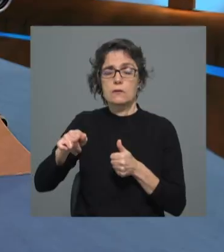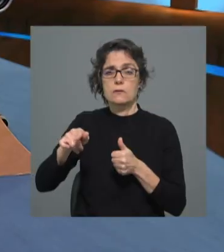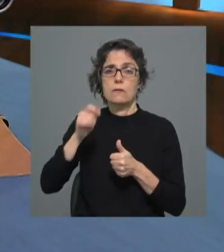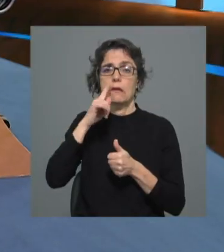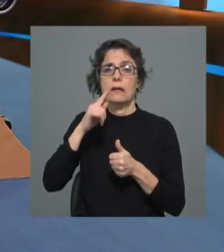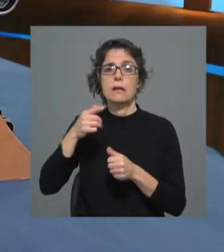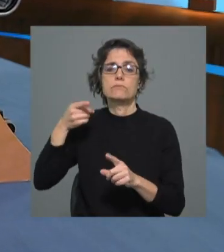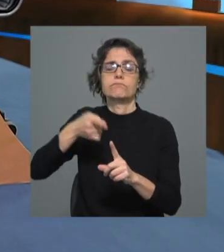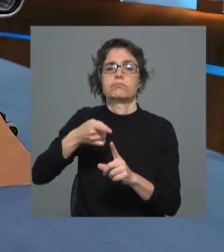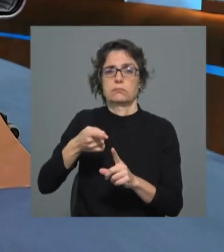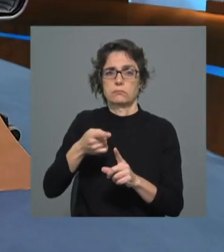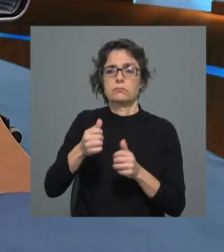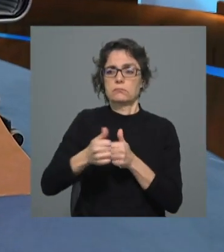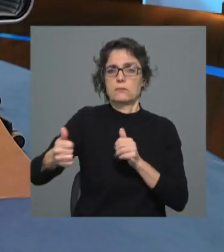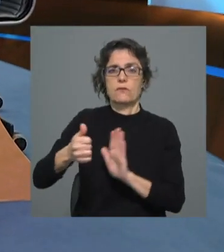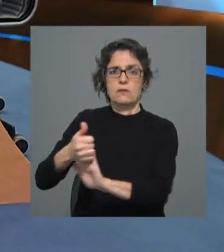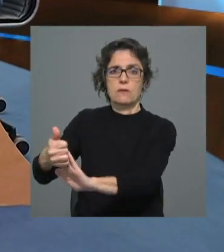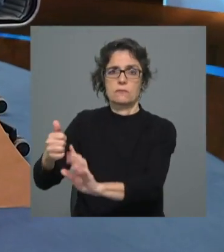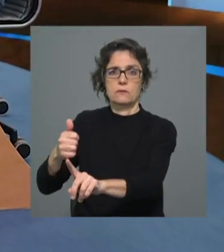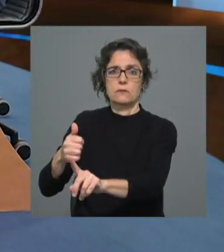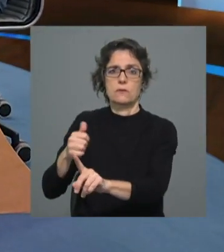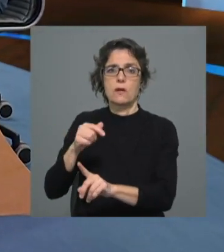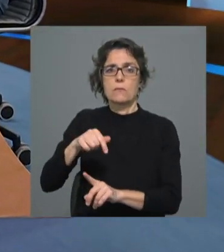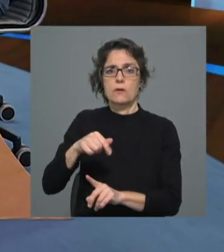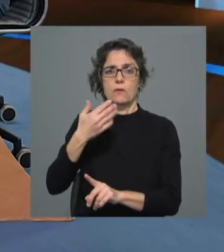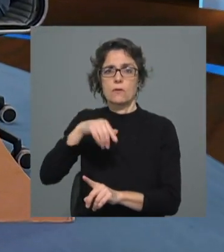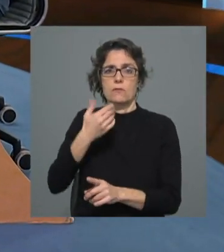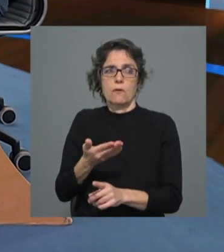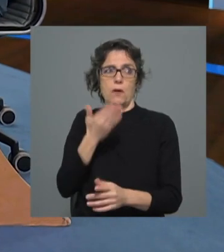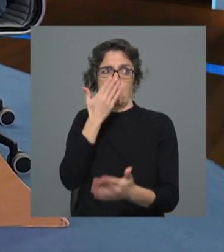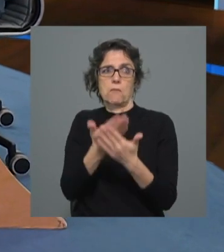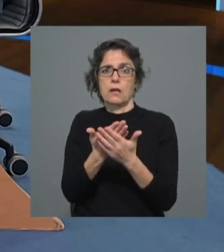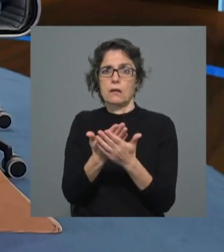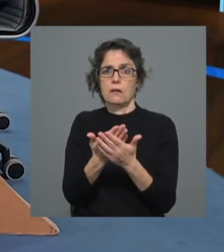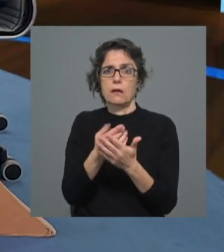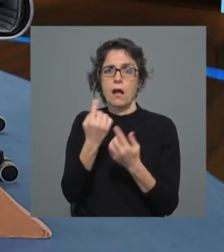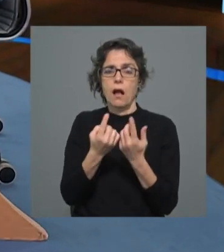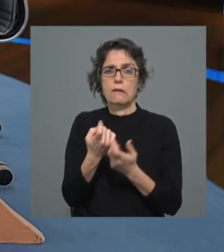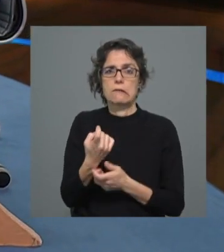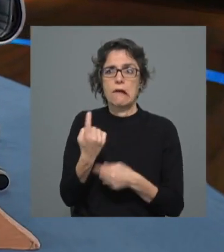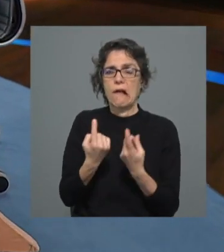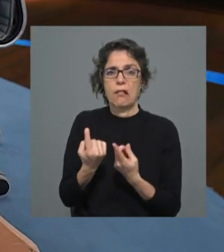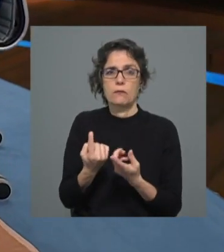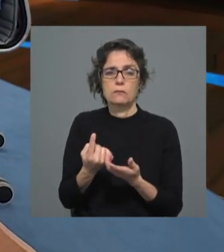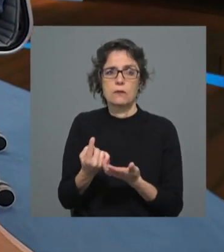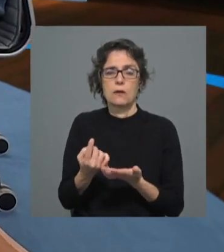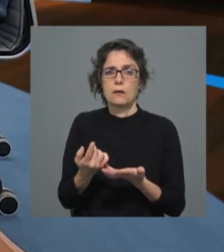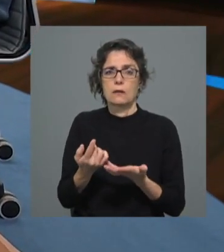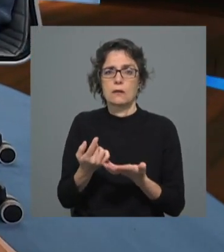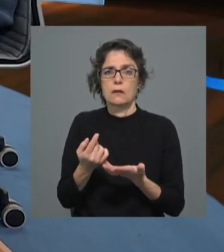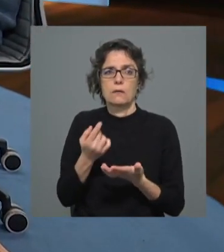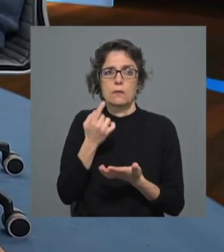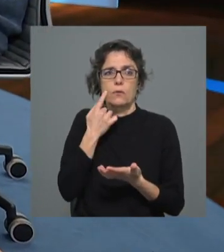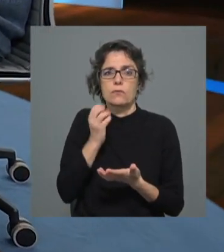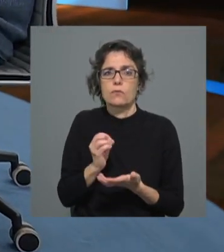acusado. Isso tem acontecido em vários casos e, portanto, não se está aqui perante uma necessidade de trabalhar a partir do zero. E, basicamente, é isso que